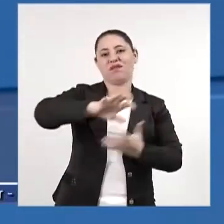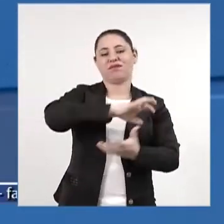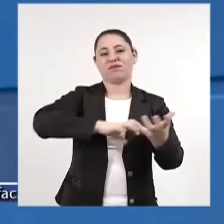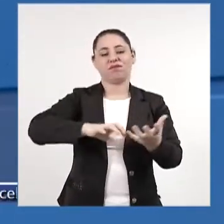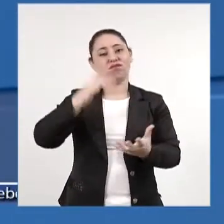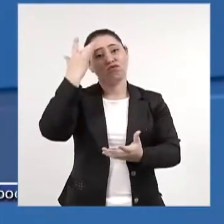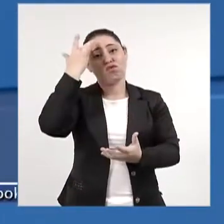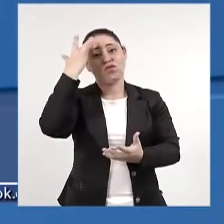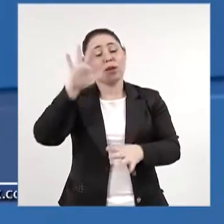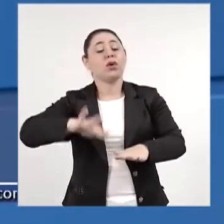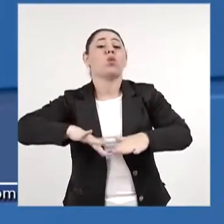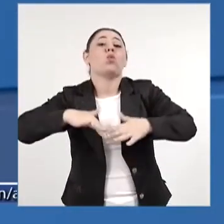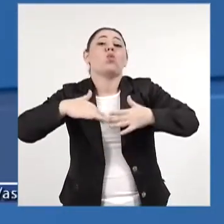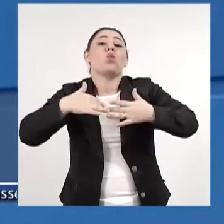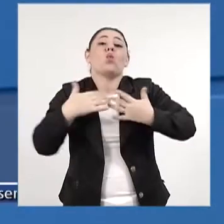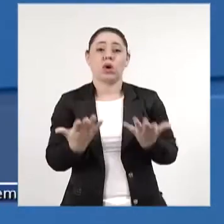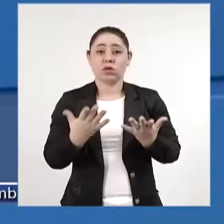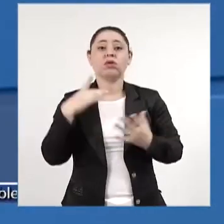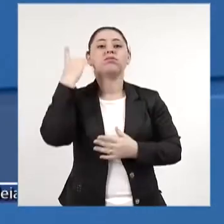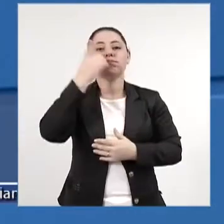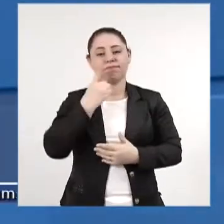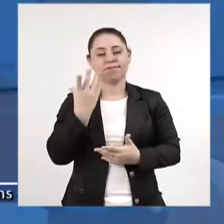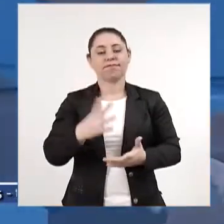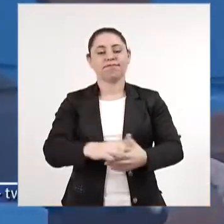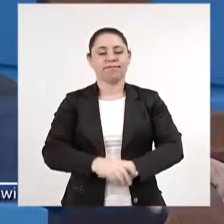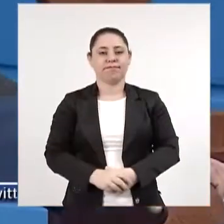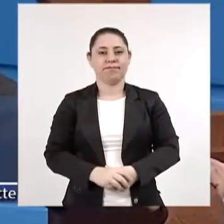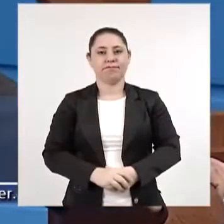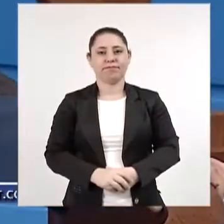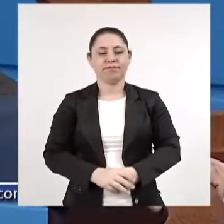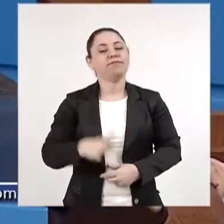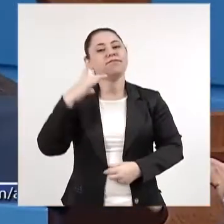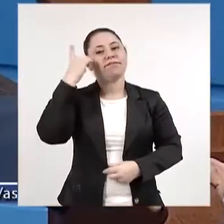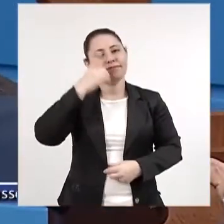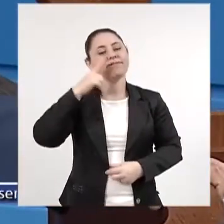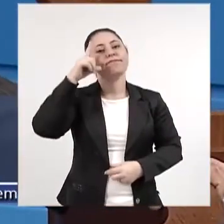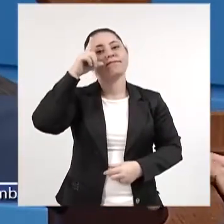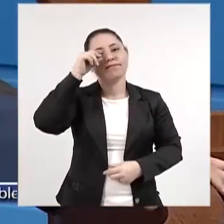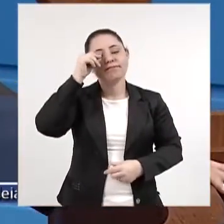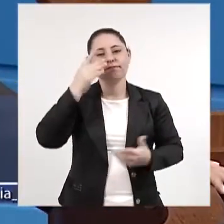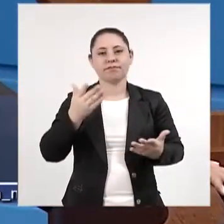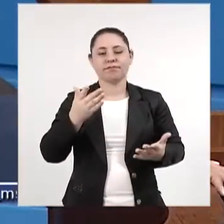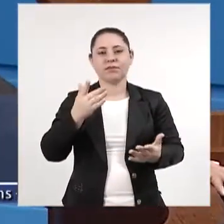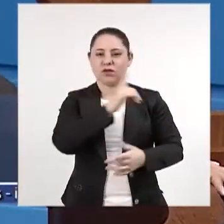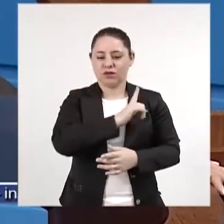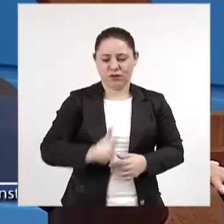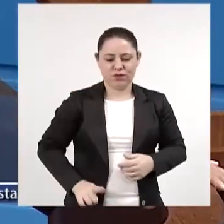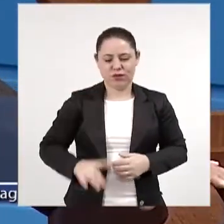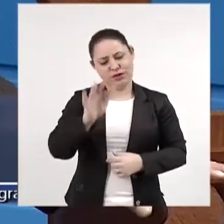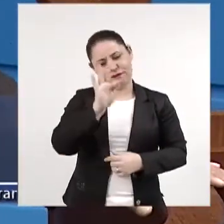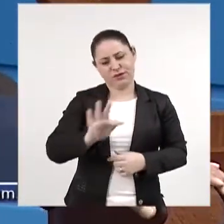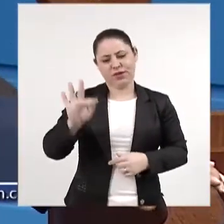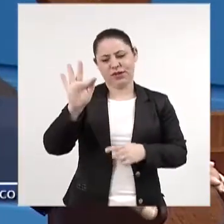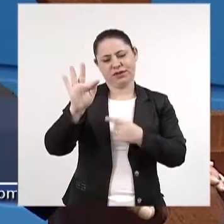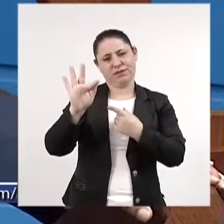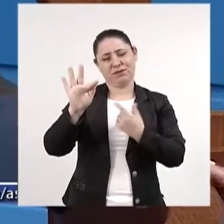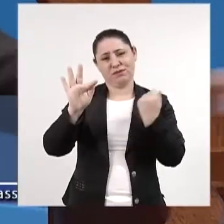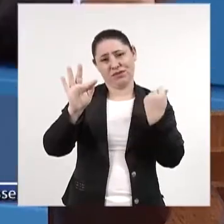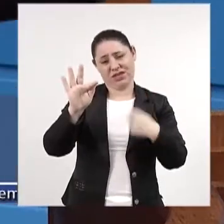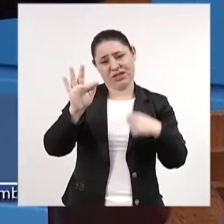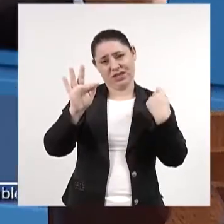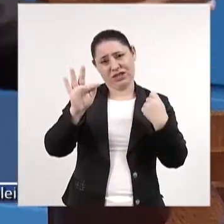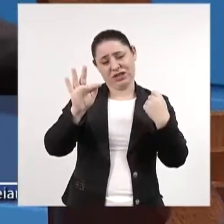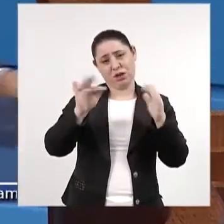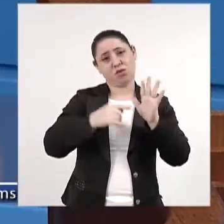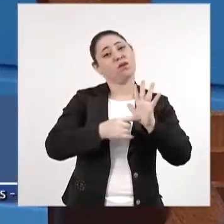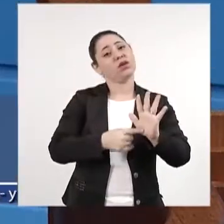sei, sabe-se lá quando, senhor deputado? Deputado Gerson Claro, o governo federal, ele tem que mostrar para nós, vou